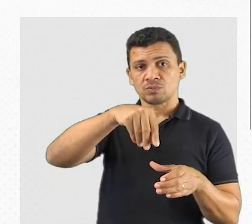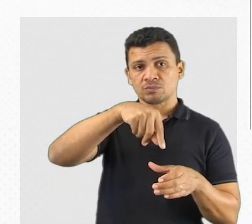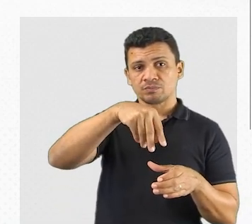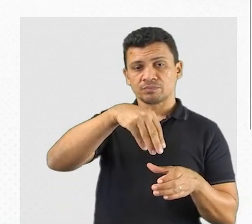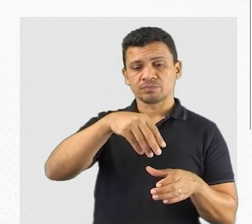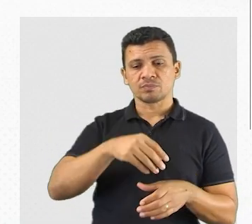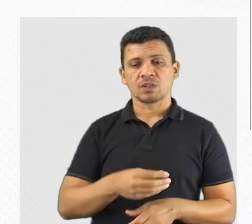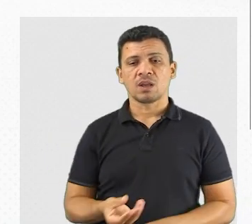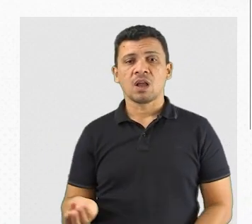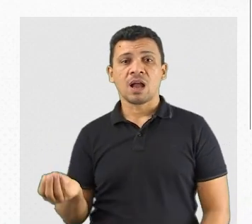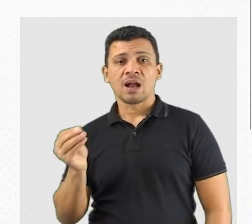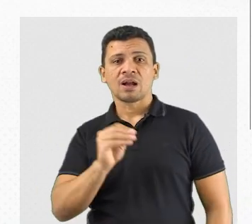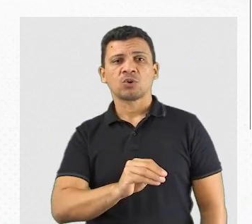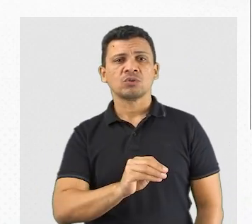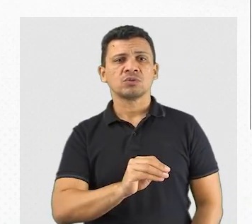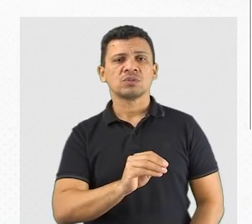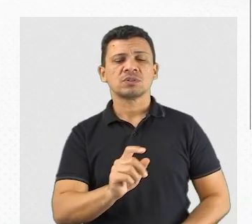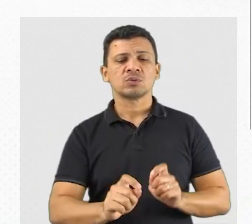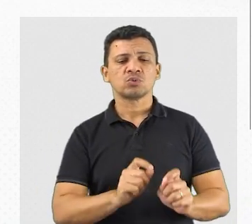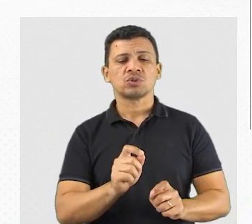por adição